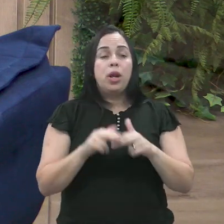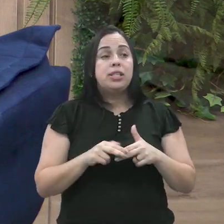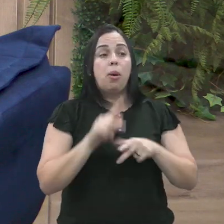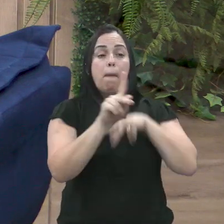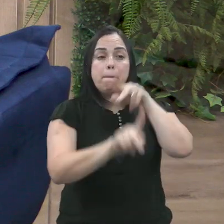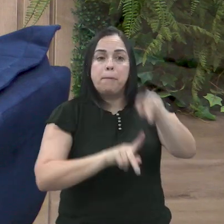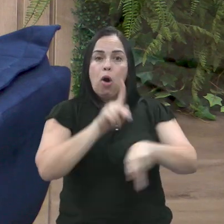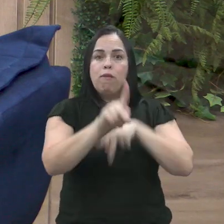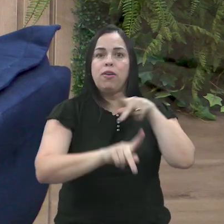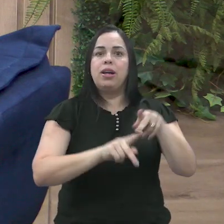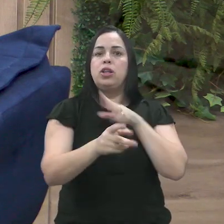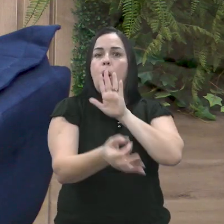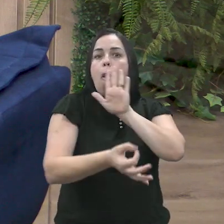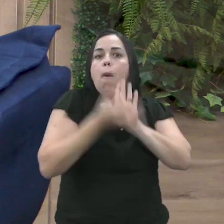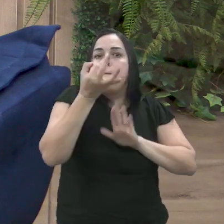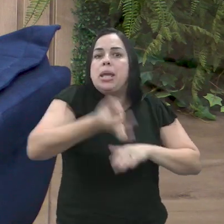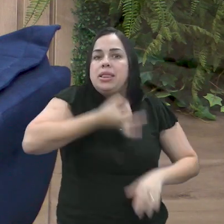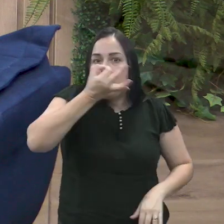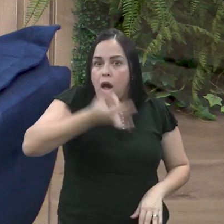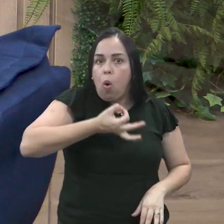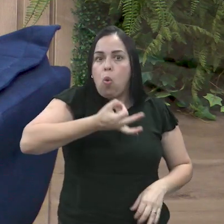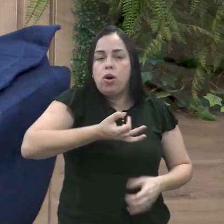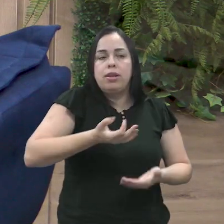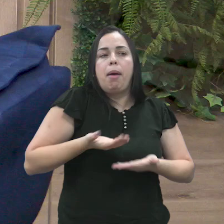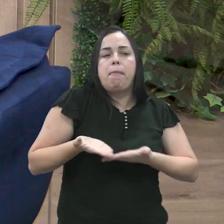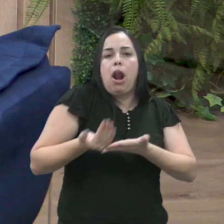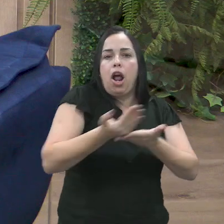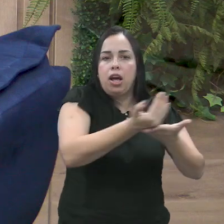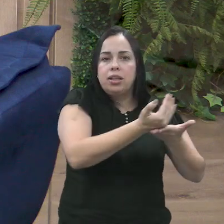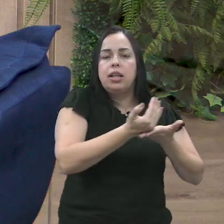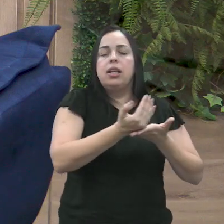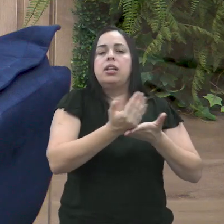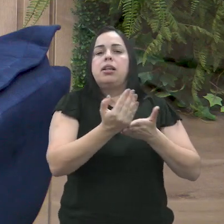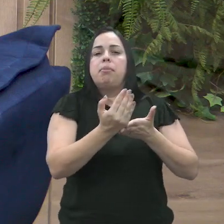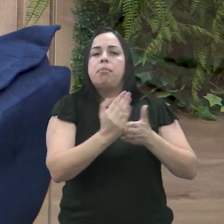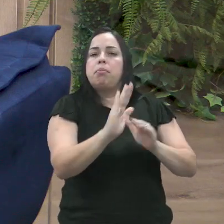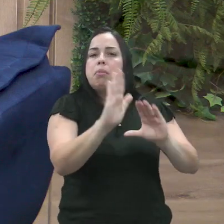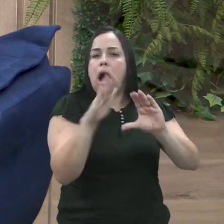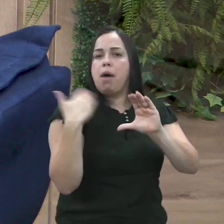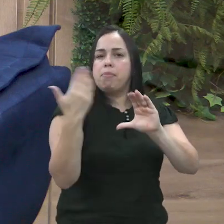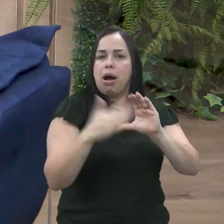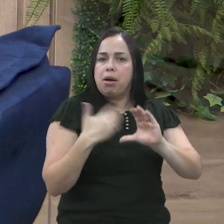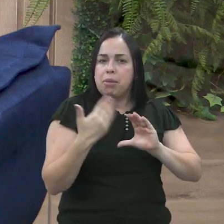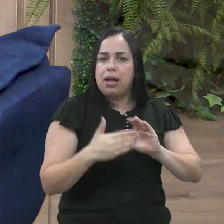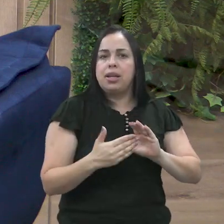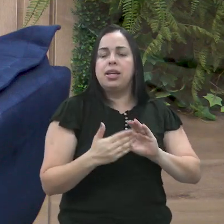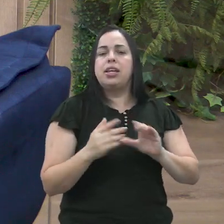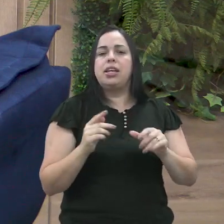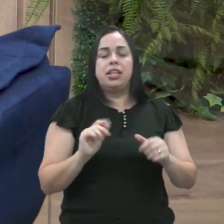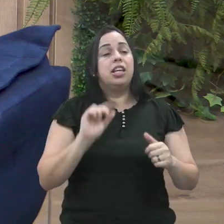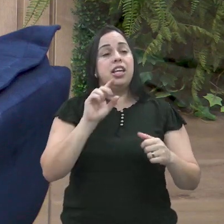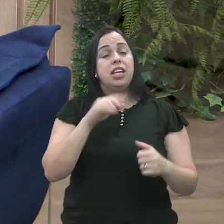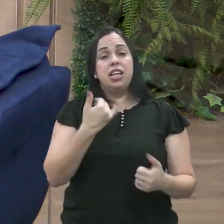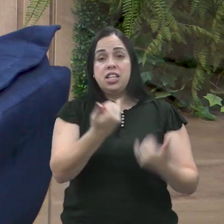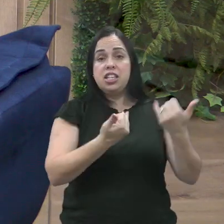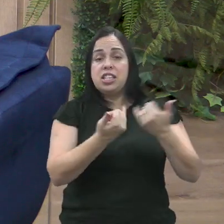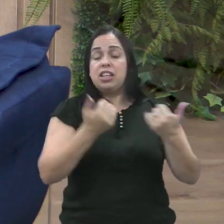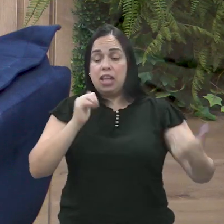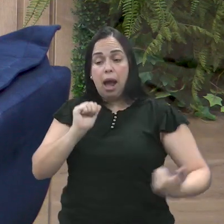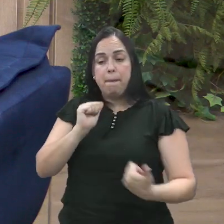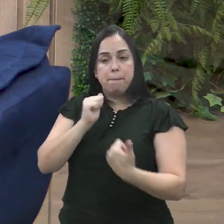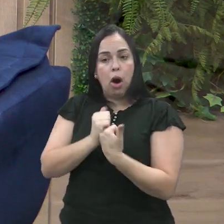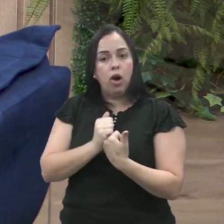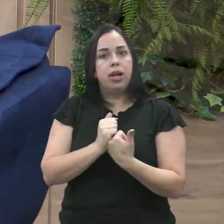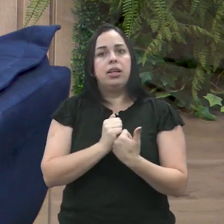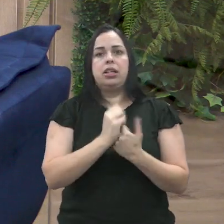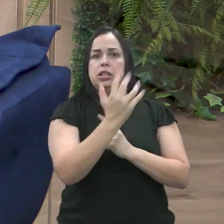tem a população participando das discussões dos projetos, sugerindo novos projetos dos vereadores e dizendo que apoia